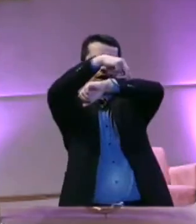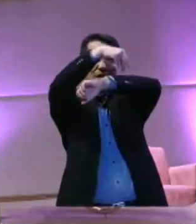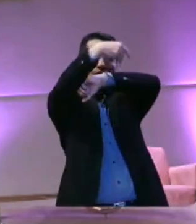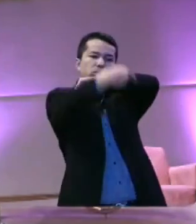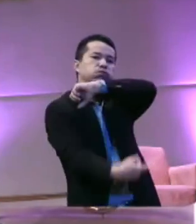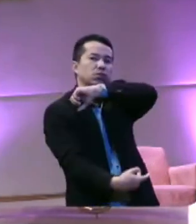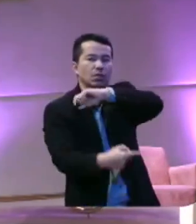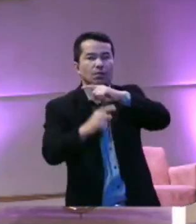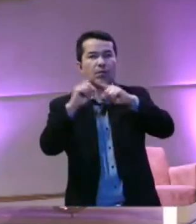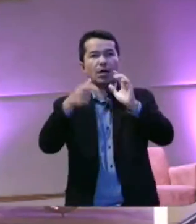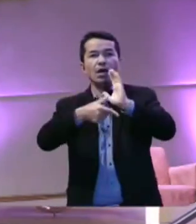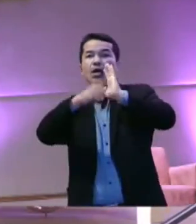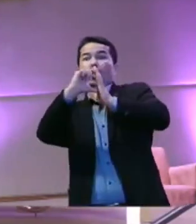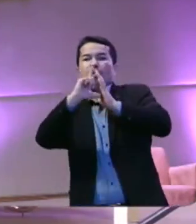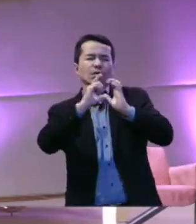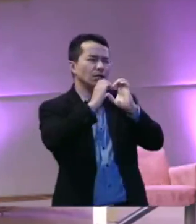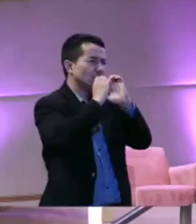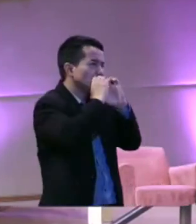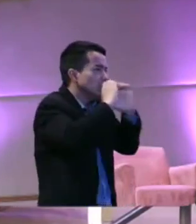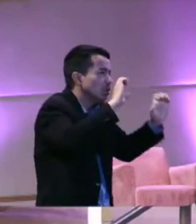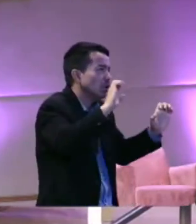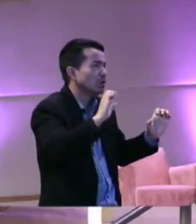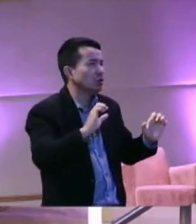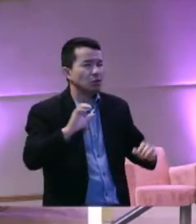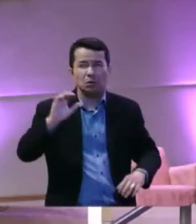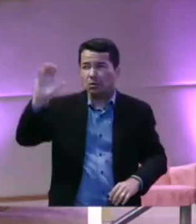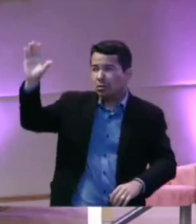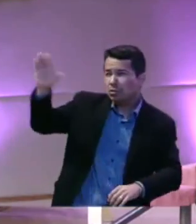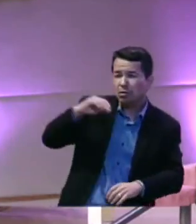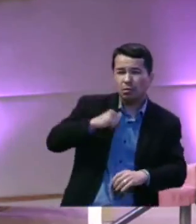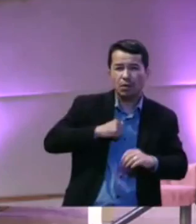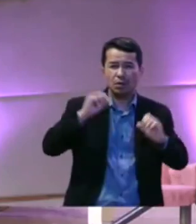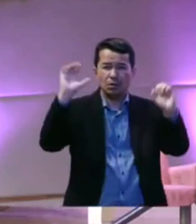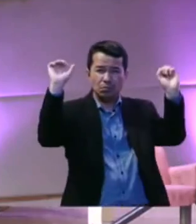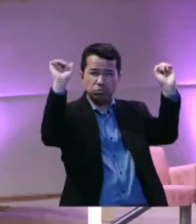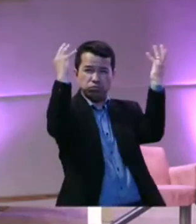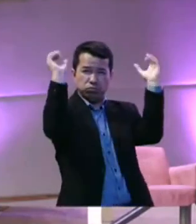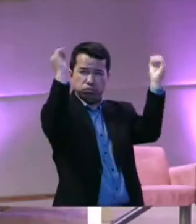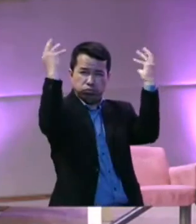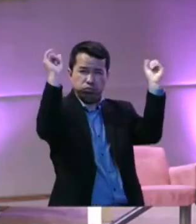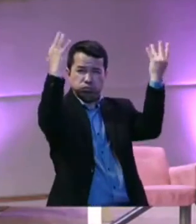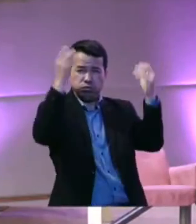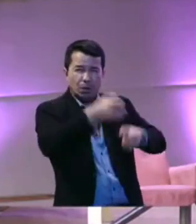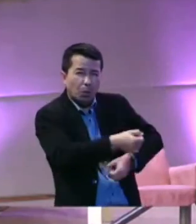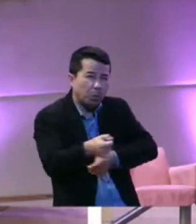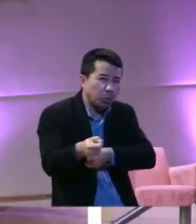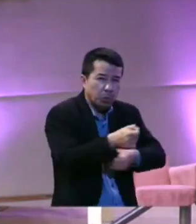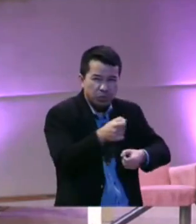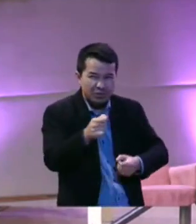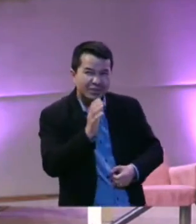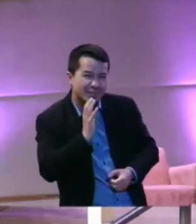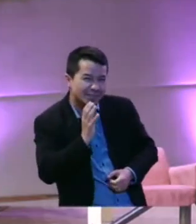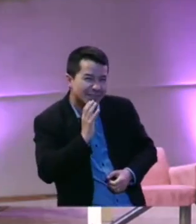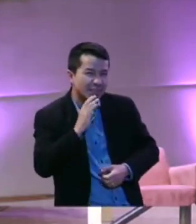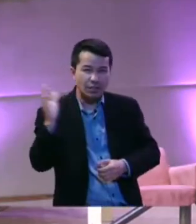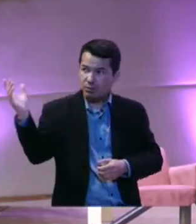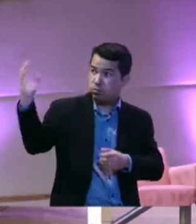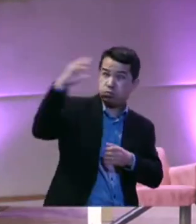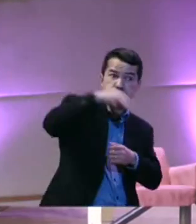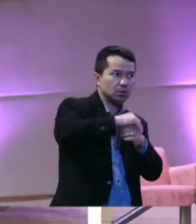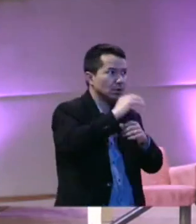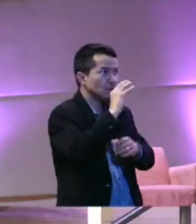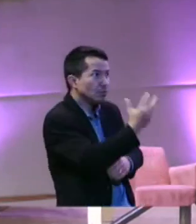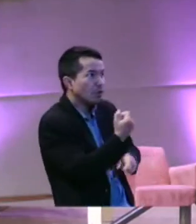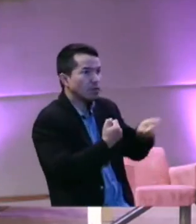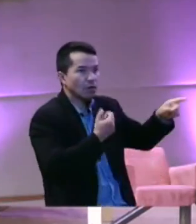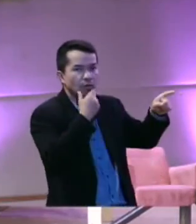tudo aquilo que é correto fazer, chamaram todos os equipamentos necessários para que viessem acudir esse homem.